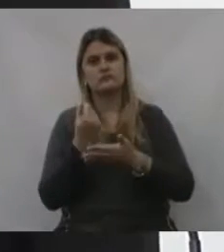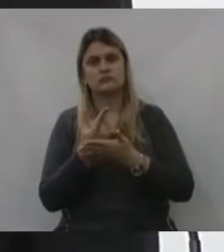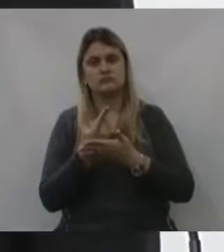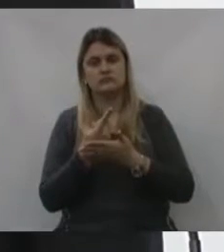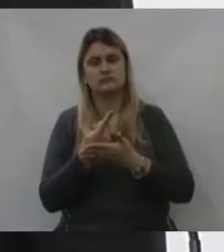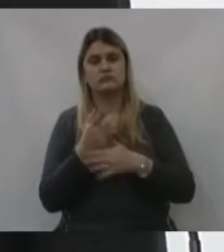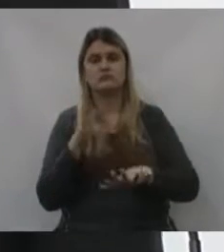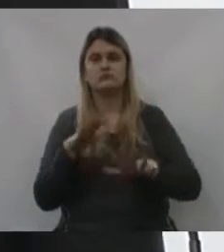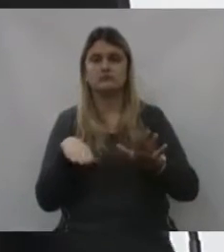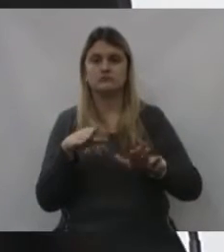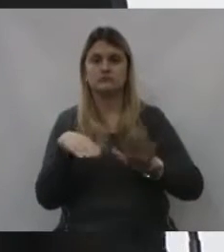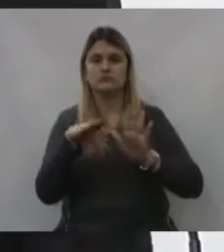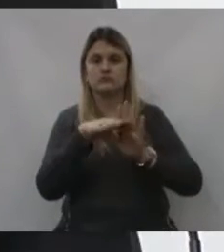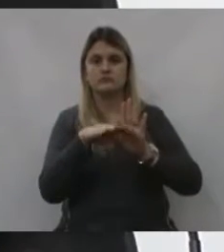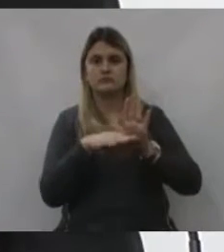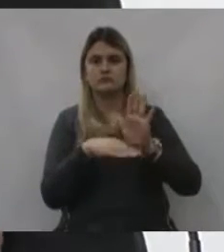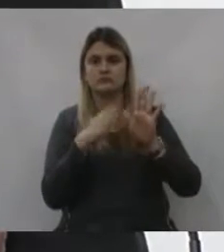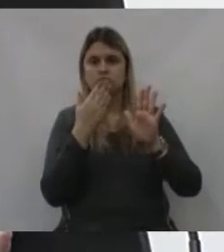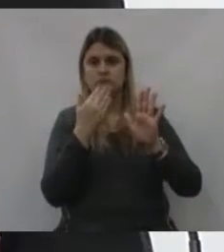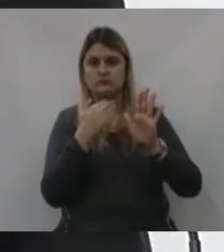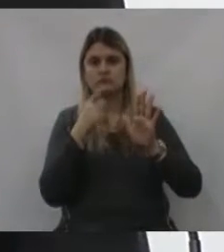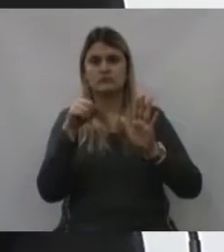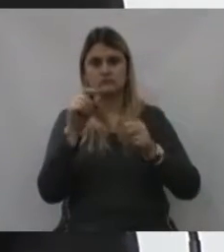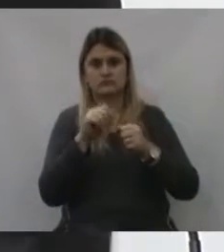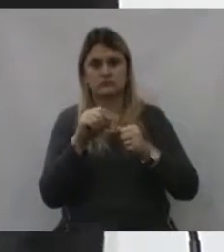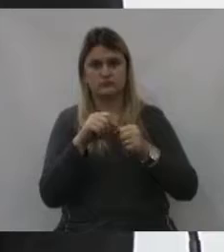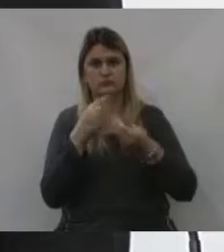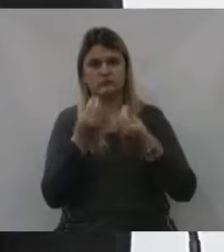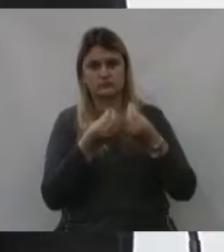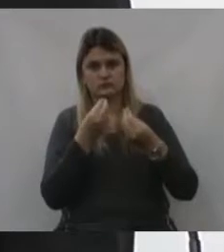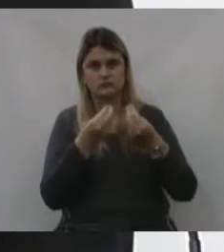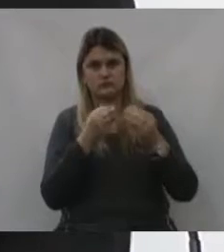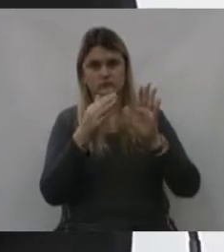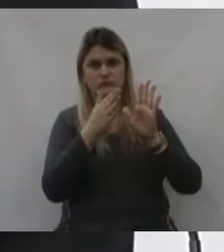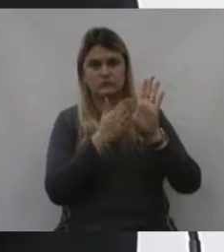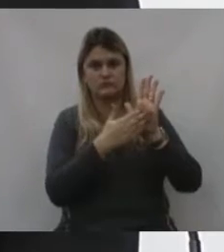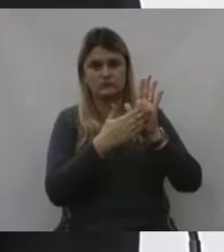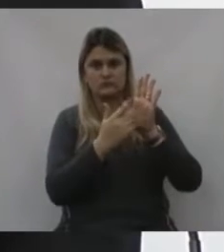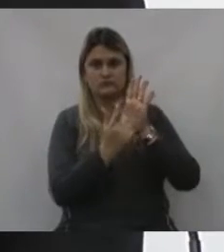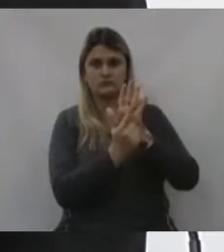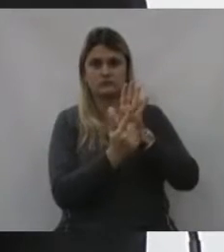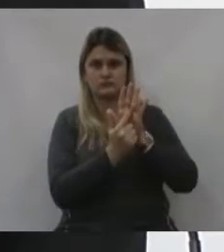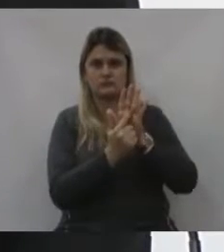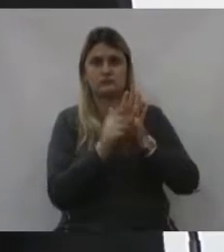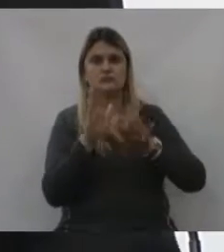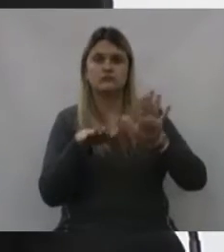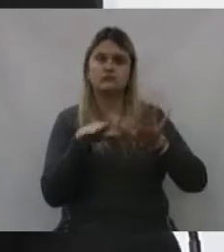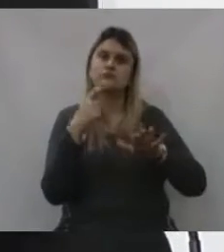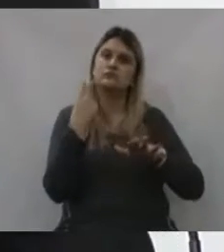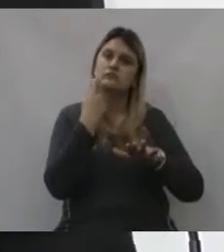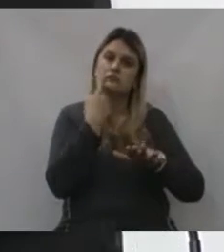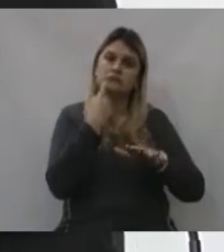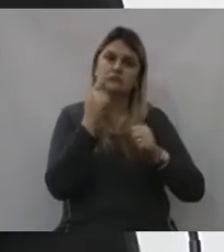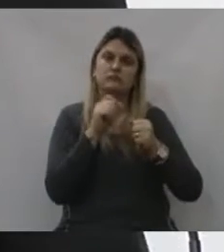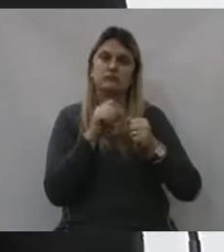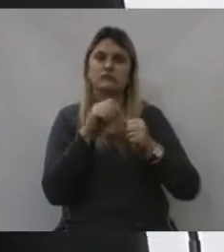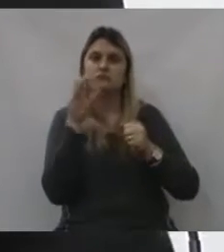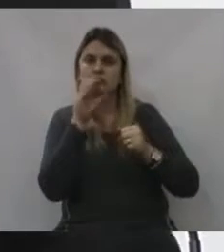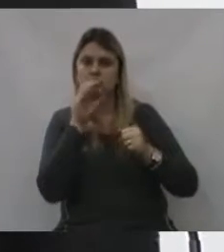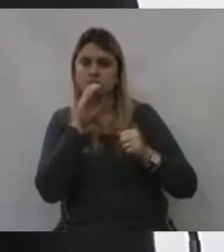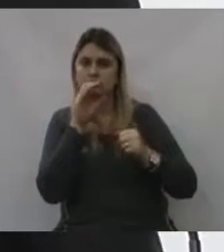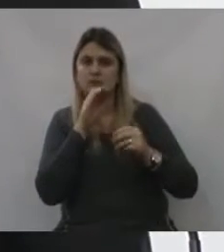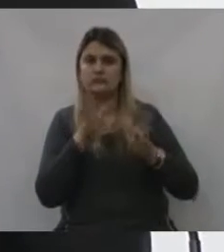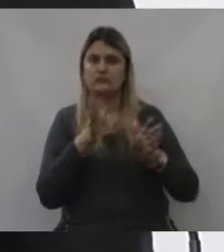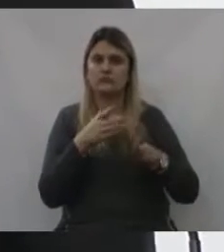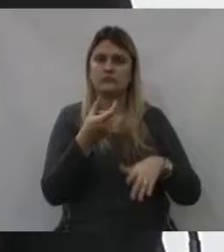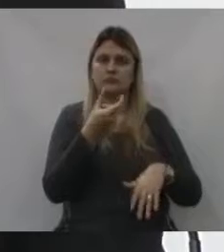tanto. Só que, às vezes, nem sempre o cardápio lá na ponta, ele se executa conforme está na planilha. Porque, às vezes, é sexta-feira, vamos fazer